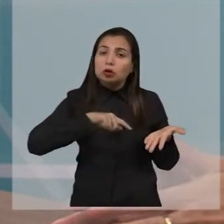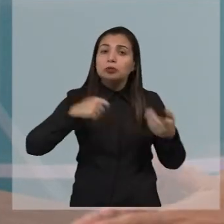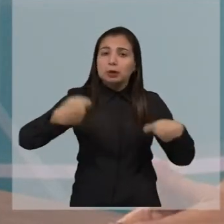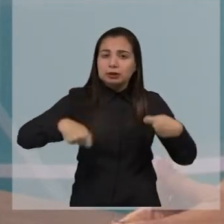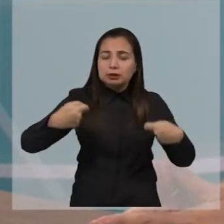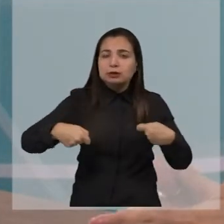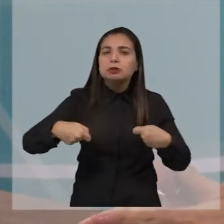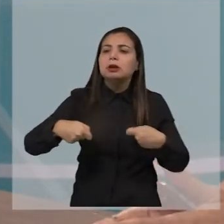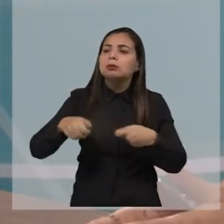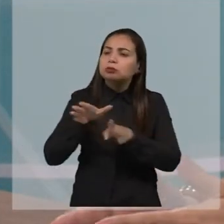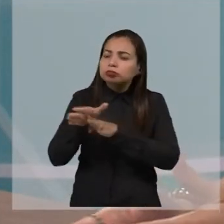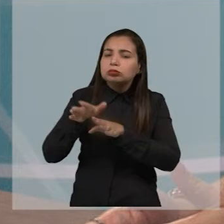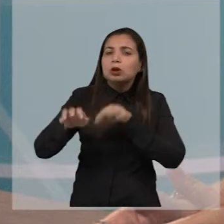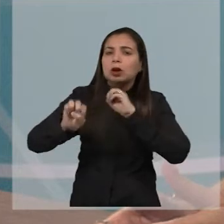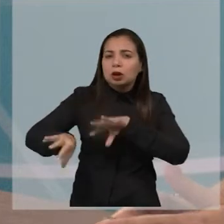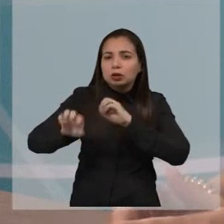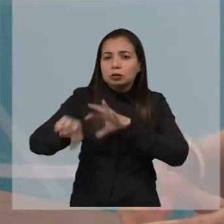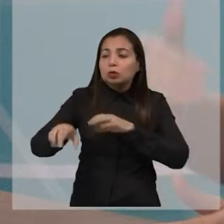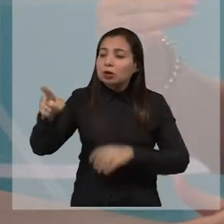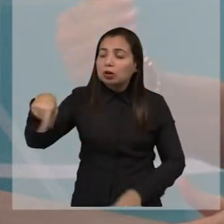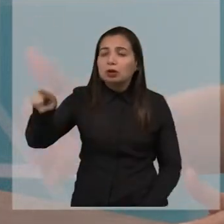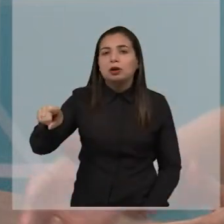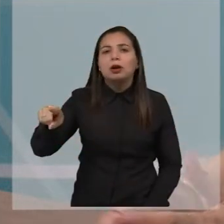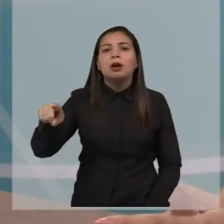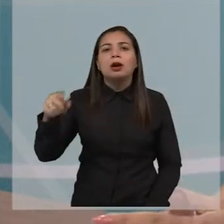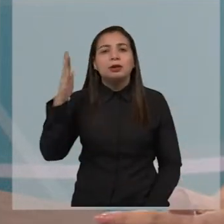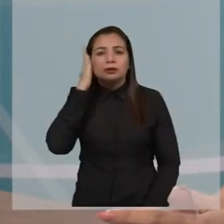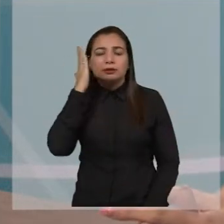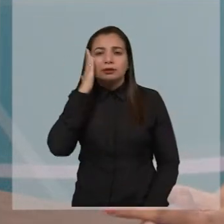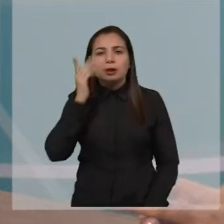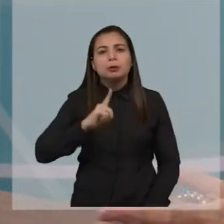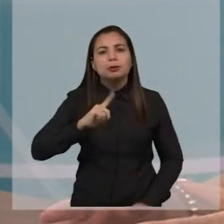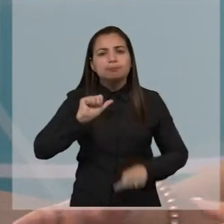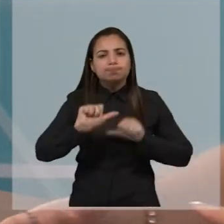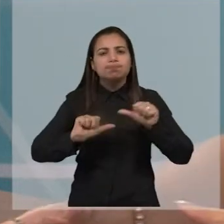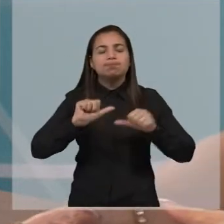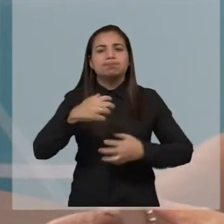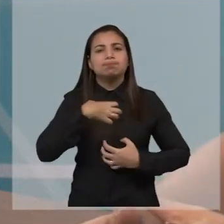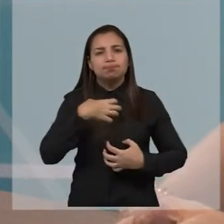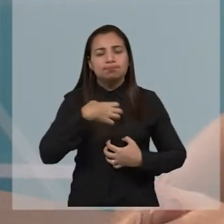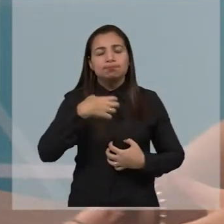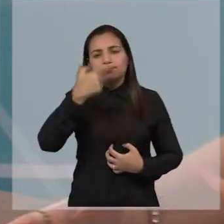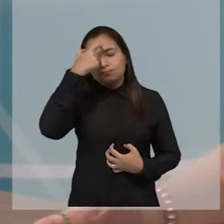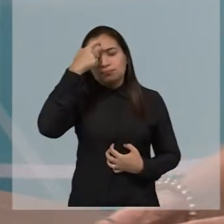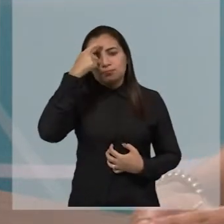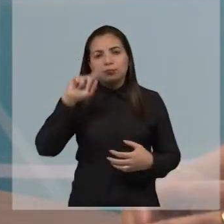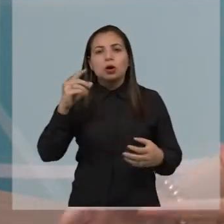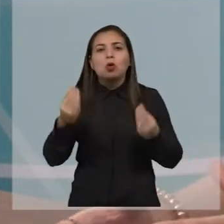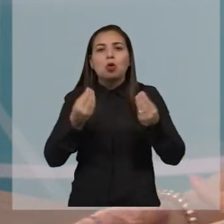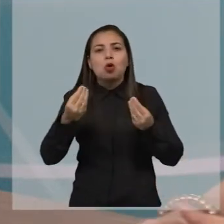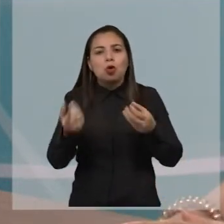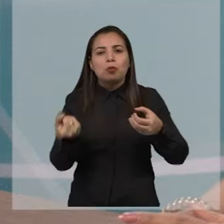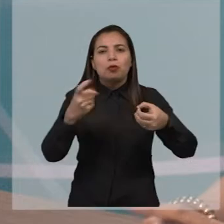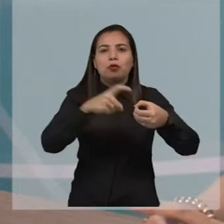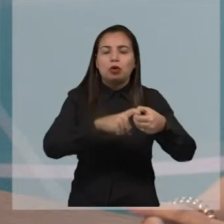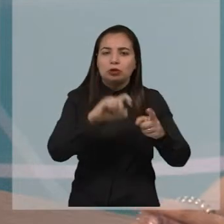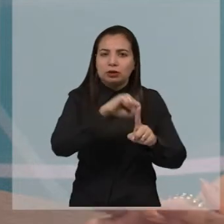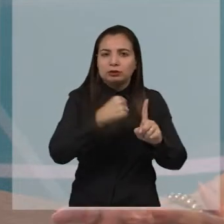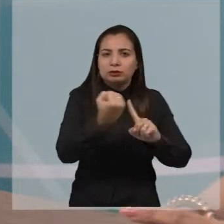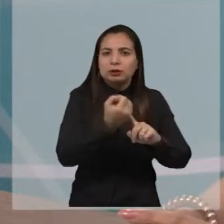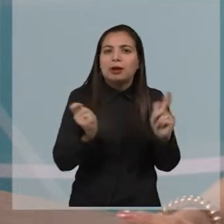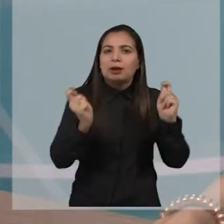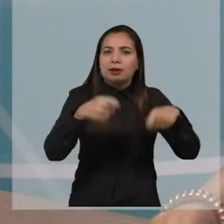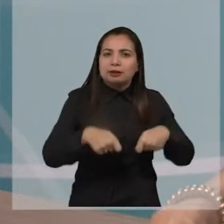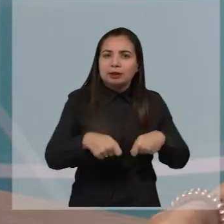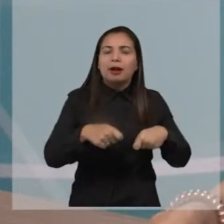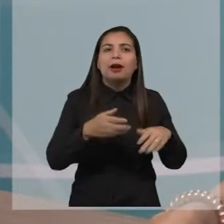educar e profissionalizar esses presos para que eles já saiam, né, de uma forma se inserir na sociedade, com a possibilidade de trabalhar,